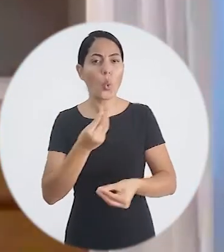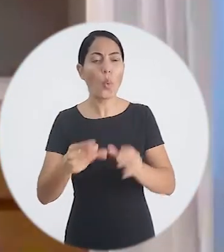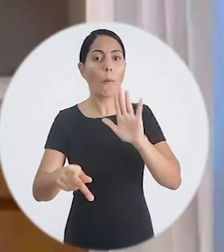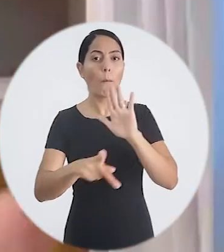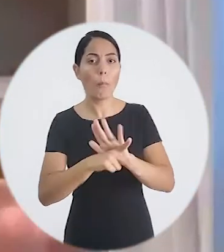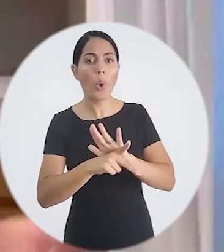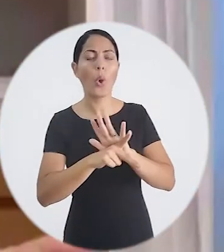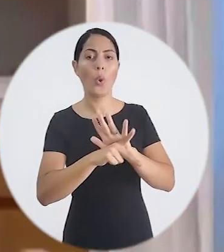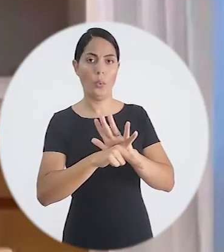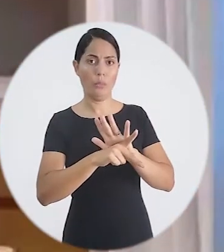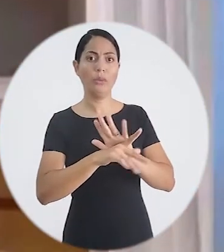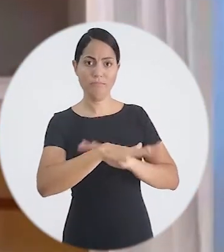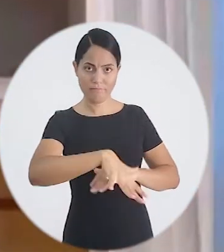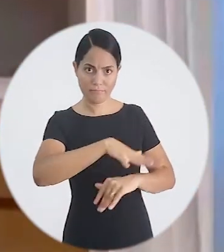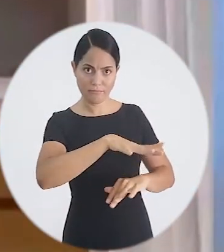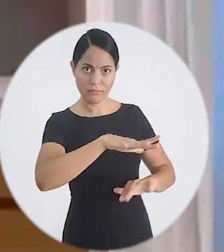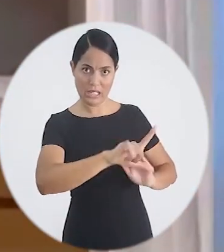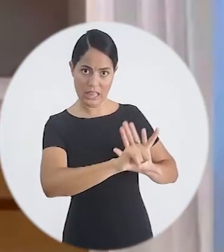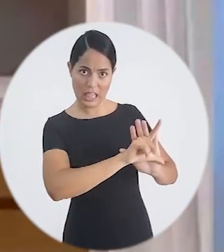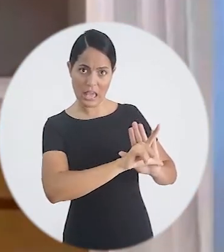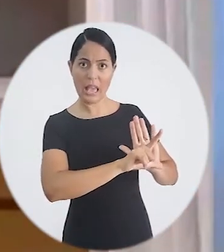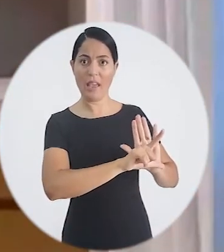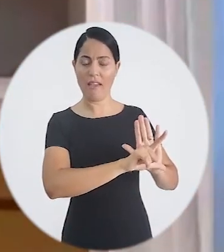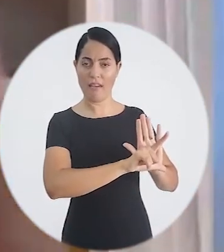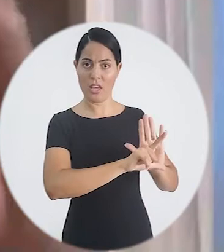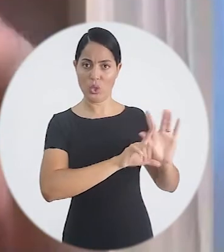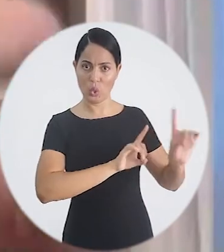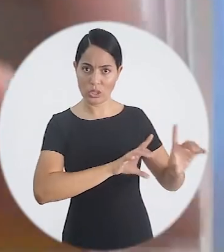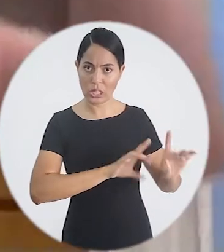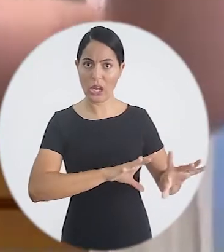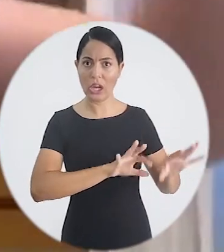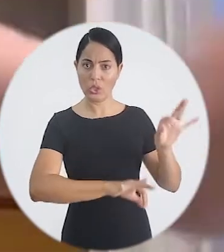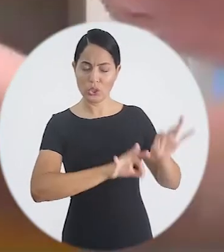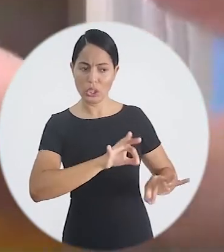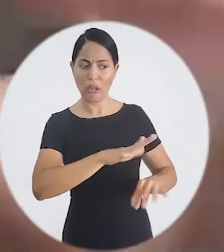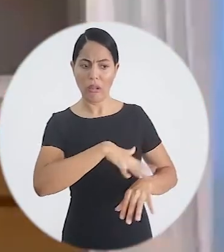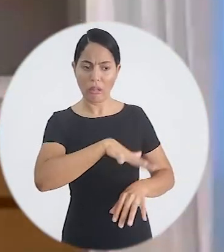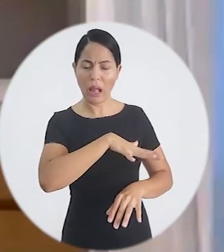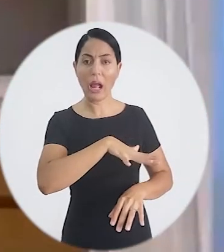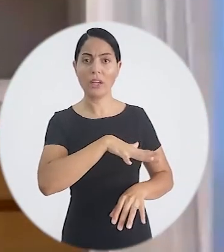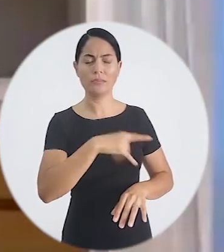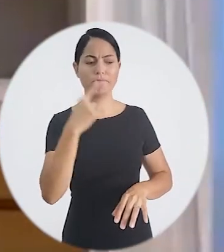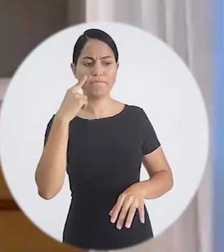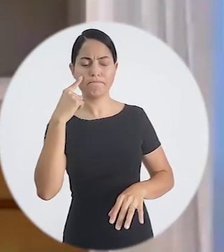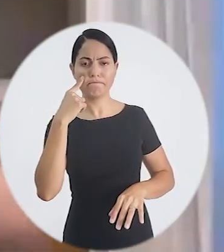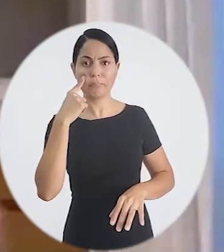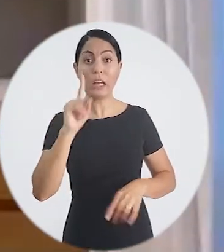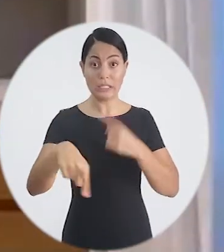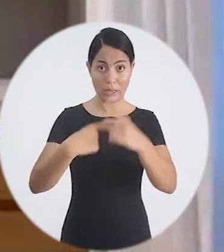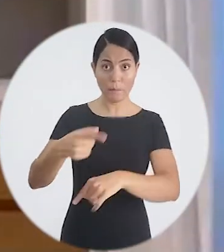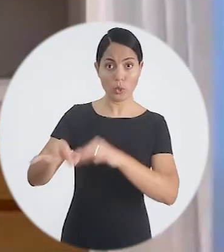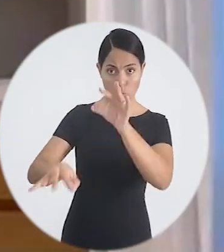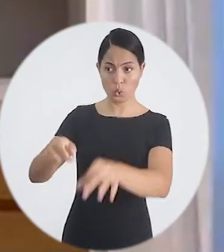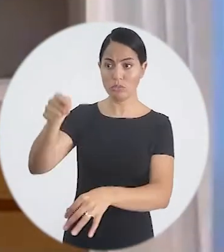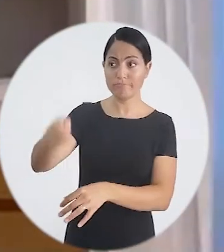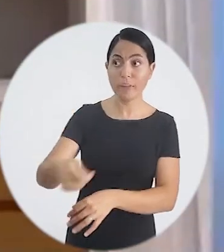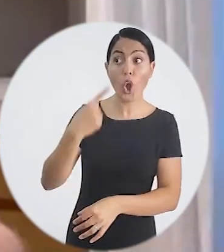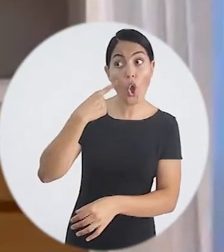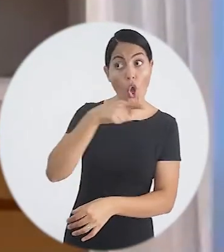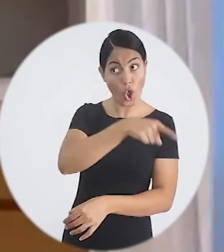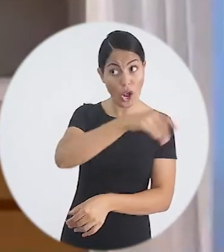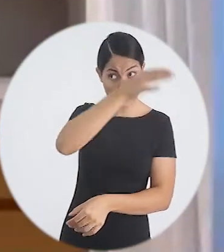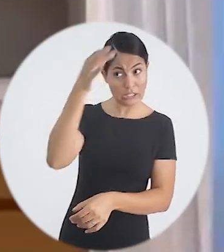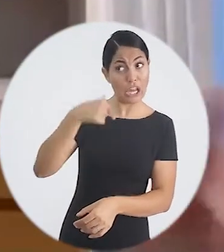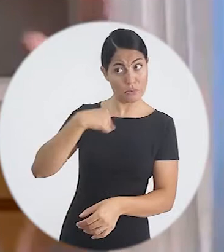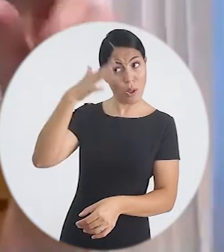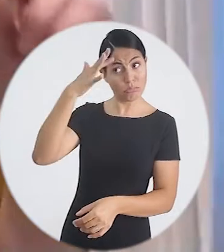medida eu consigo estruturar uma tese jurídica para atender o meu cliente e vou tentar convencer o julgador de que o meu cliente tem razão,